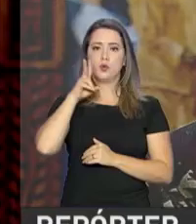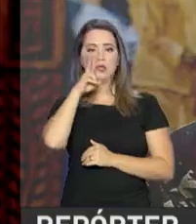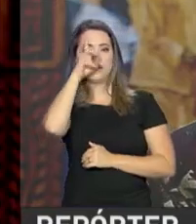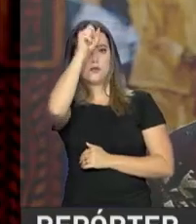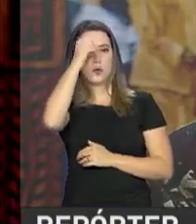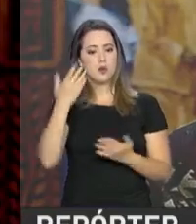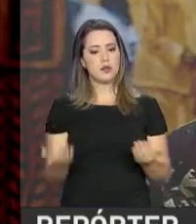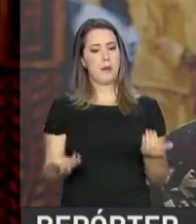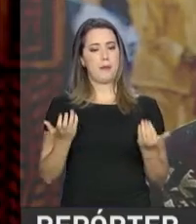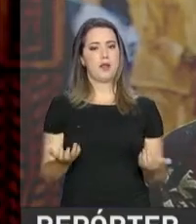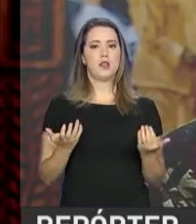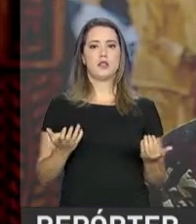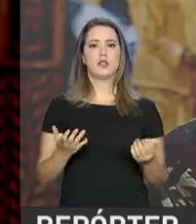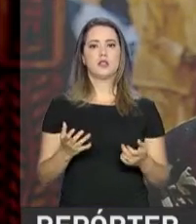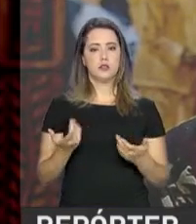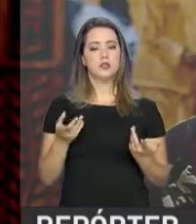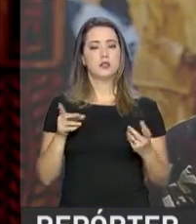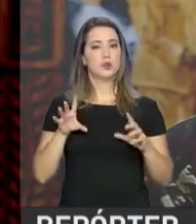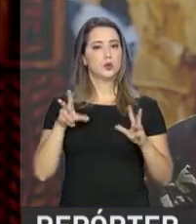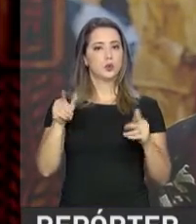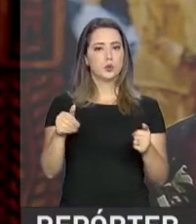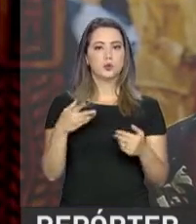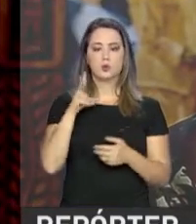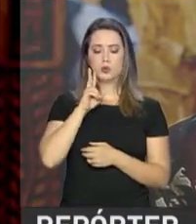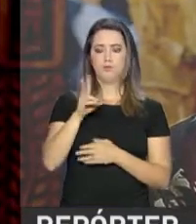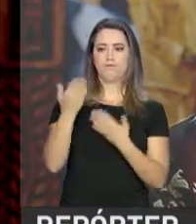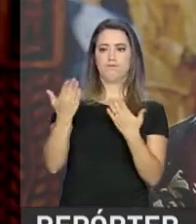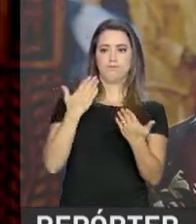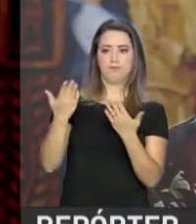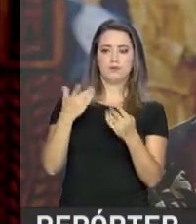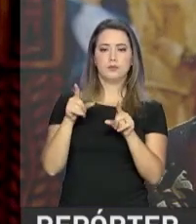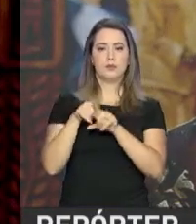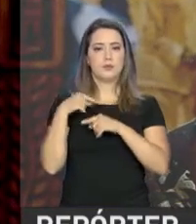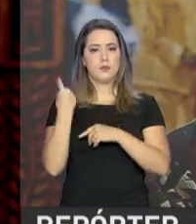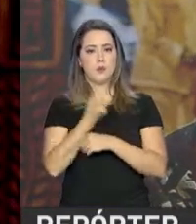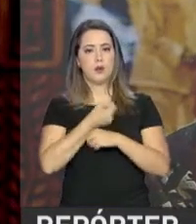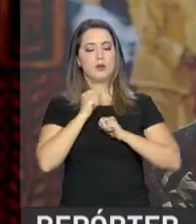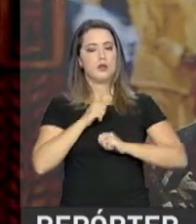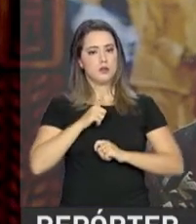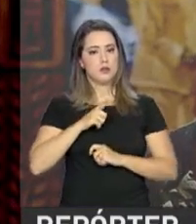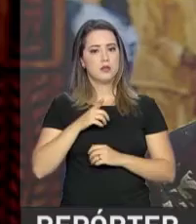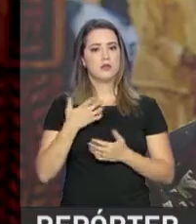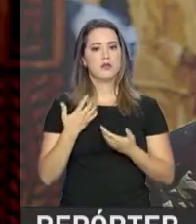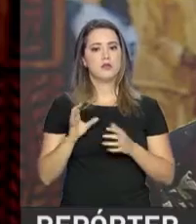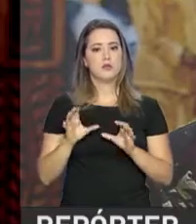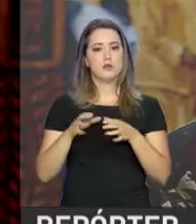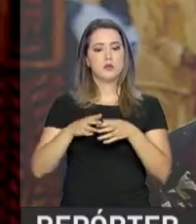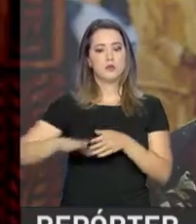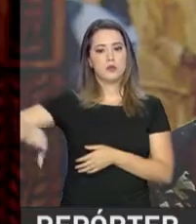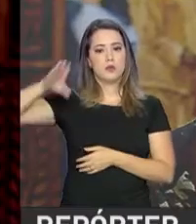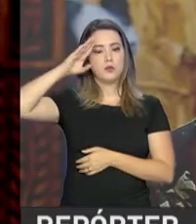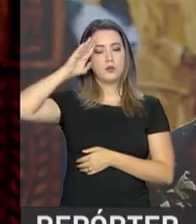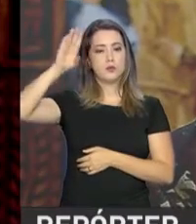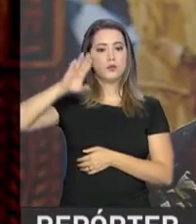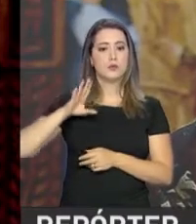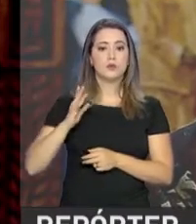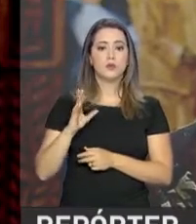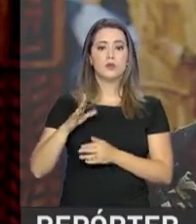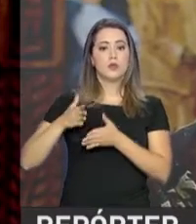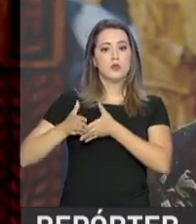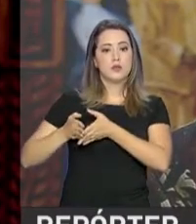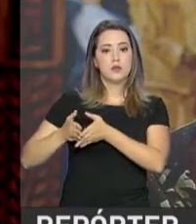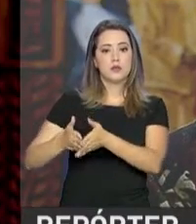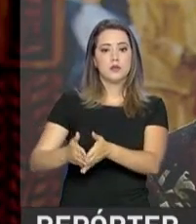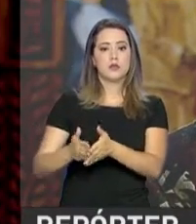questão rigidez tudo isso é verificada avaliado para que nós temos mas fosse uma força um todo o exército a aeronáutica